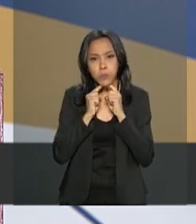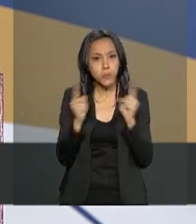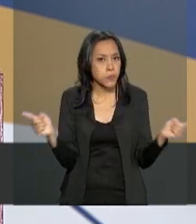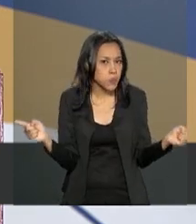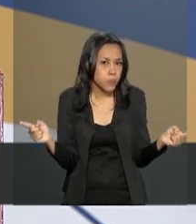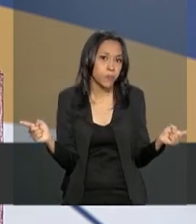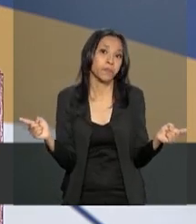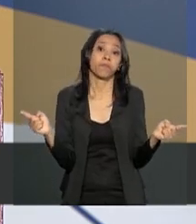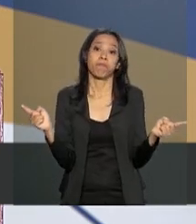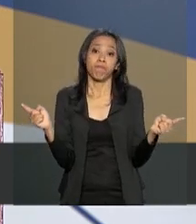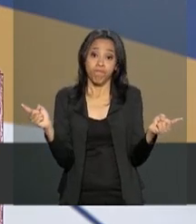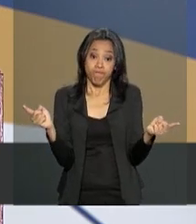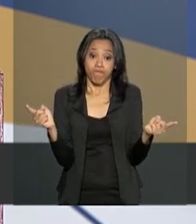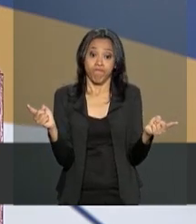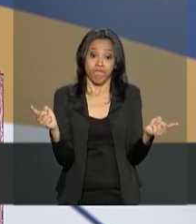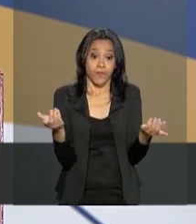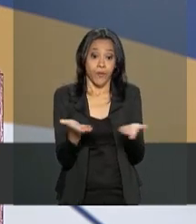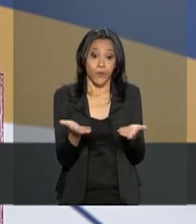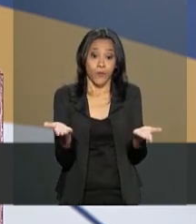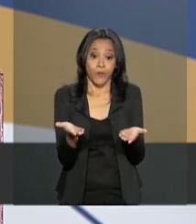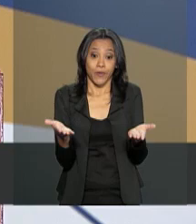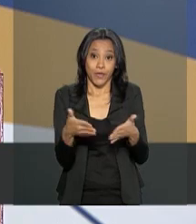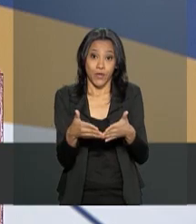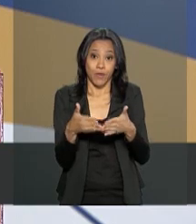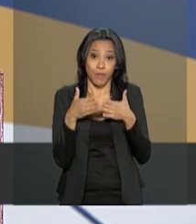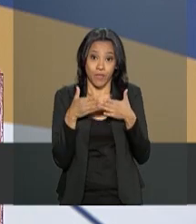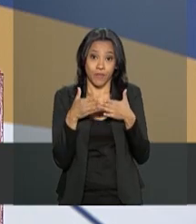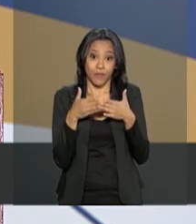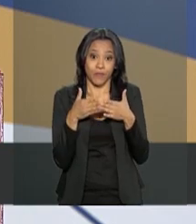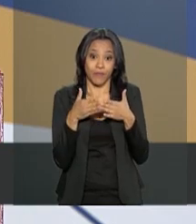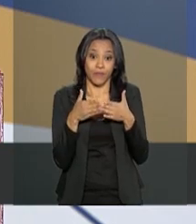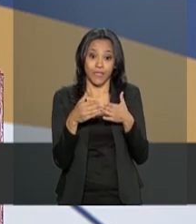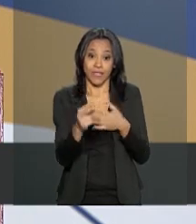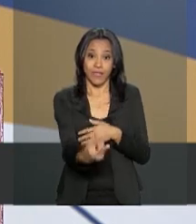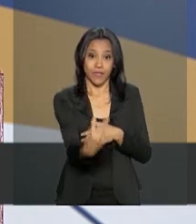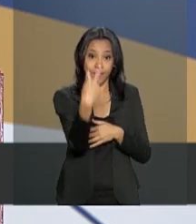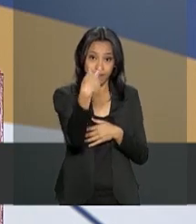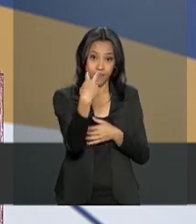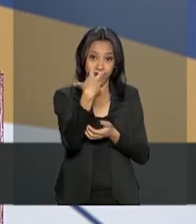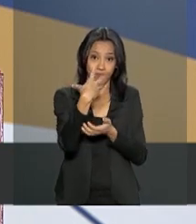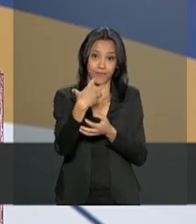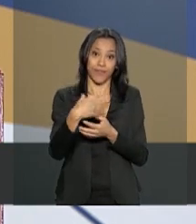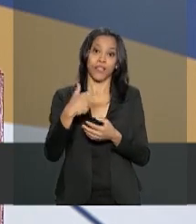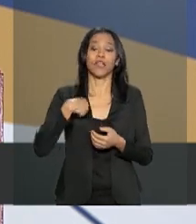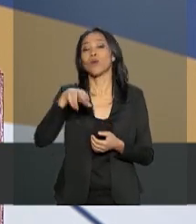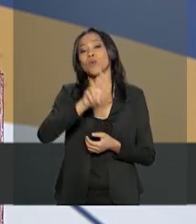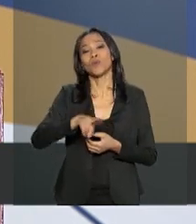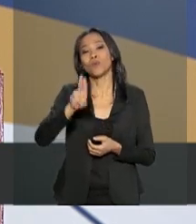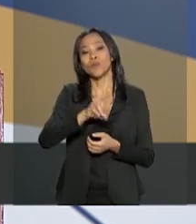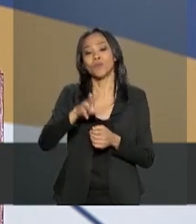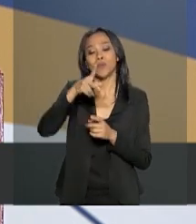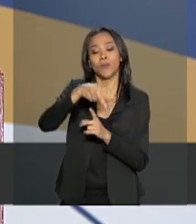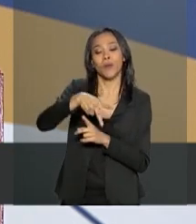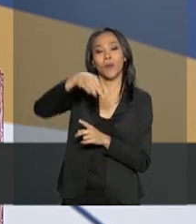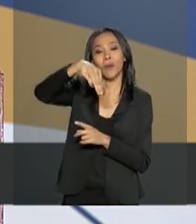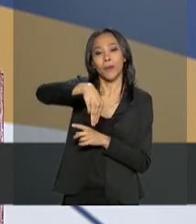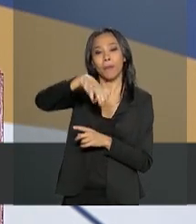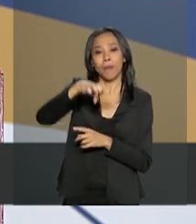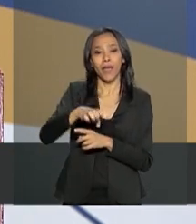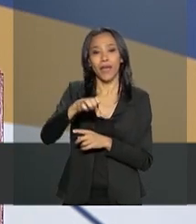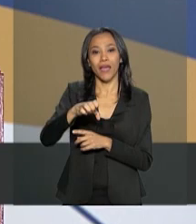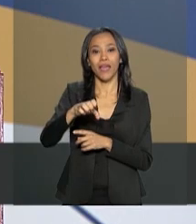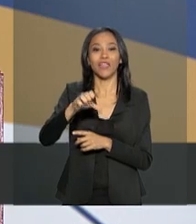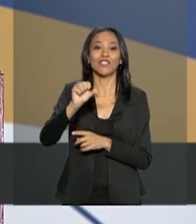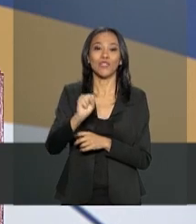selam a propensão à imprensa que legitime jc essa história de o saber só crise fez com que as pessoas entendam que é próprio